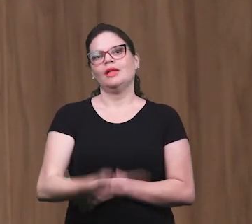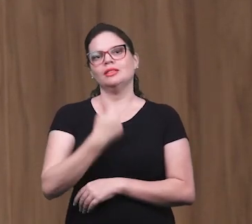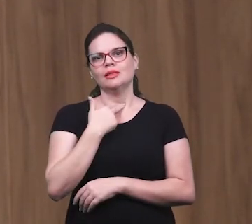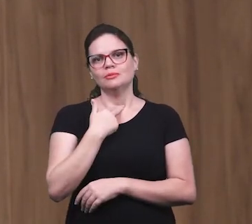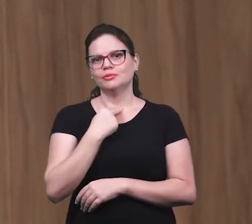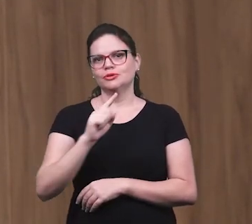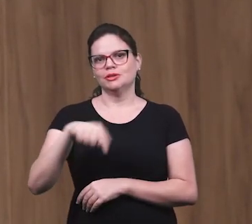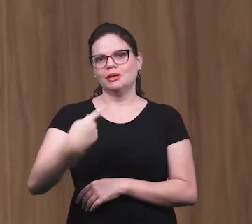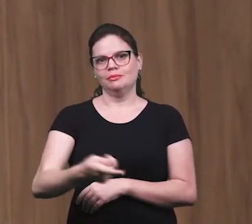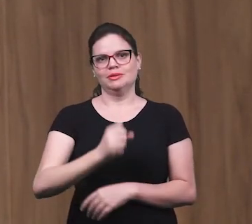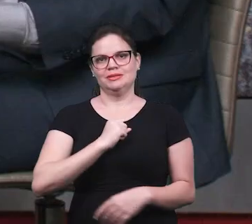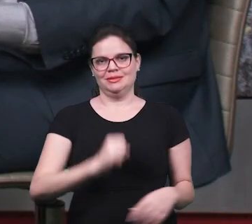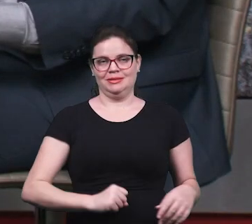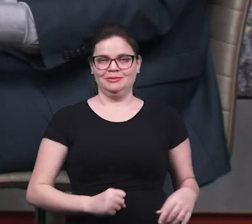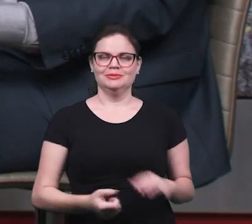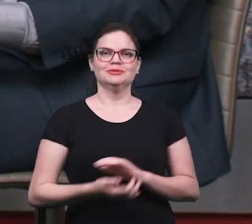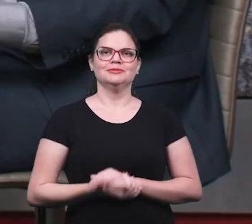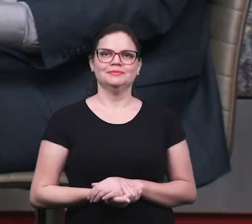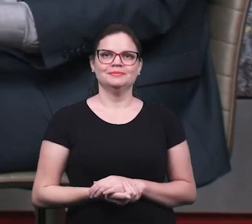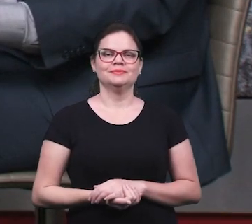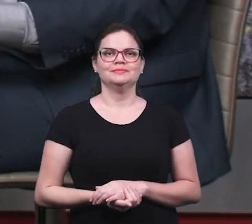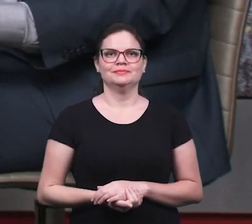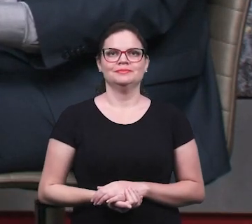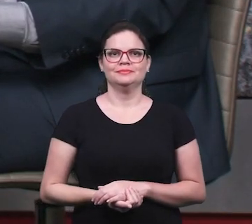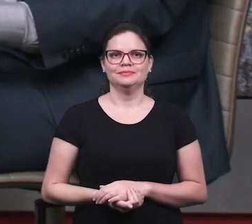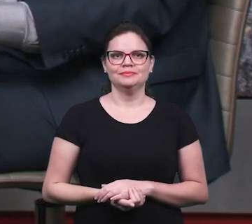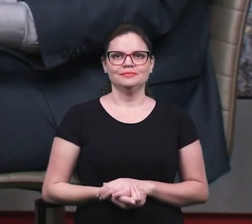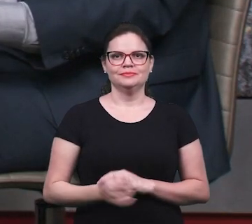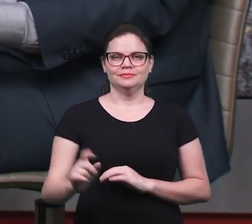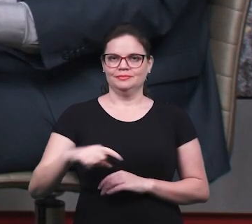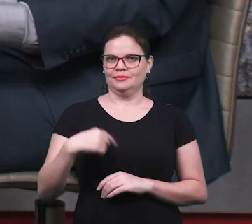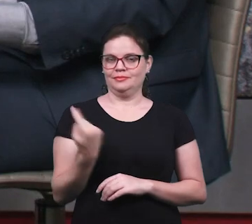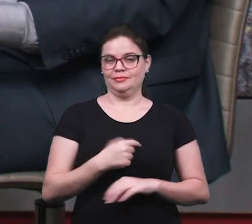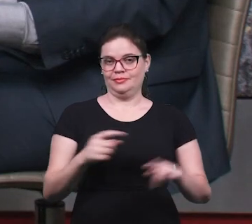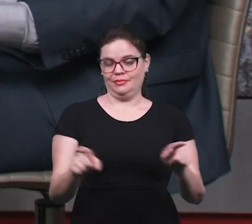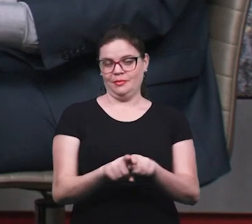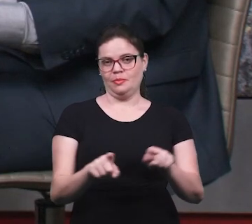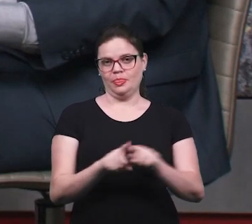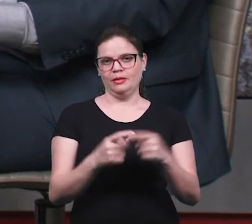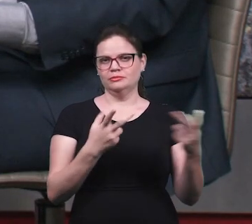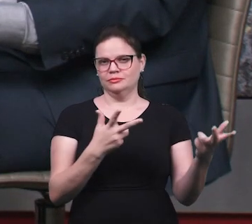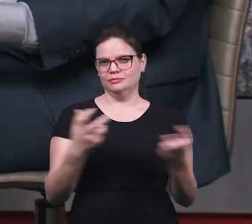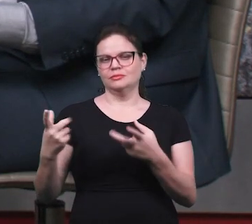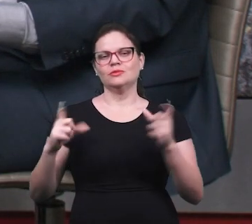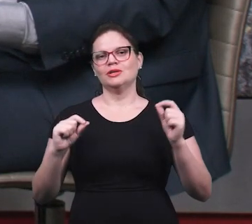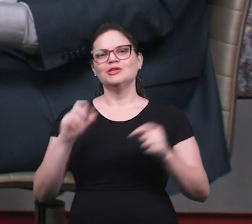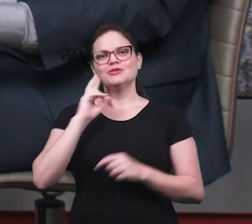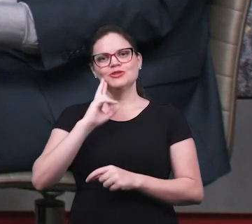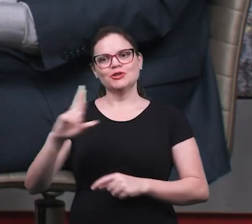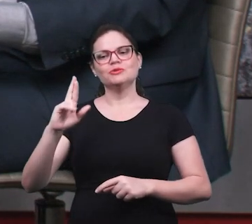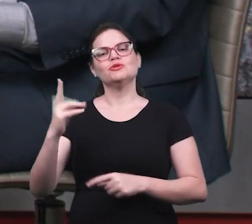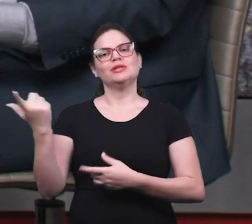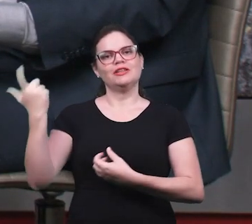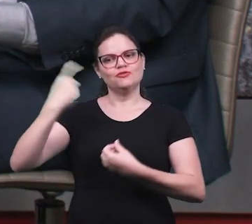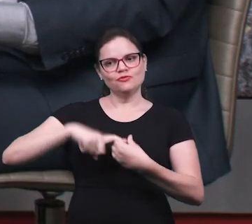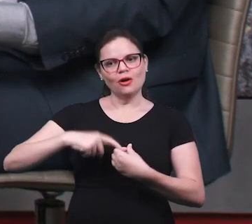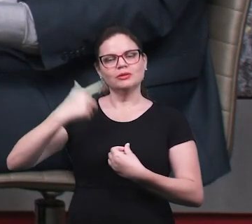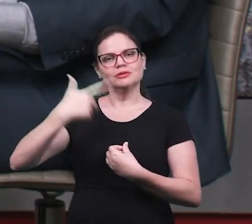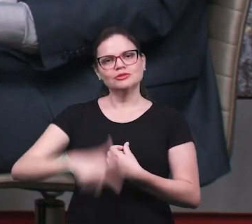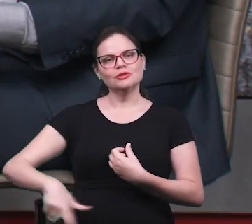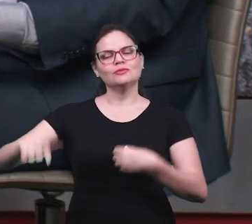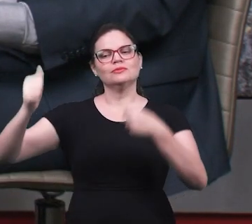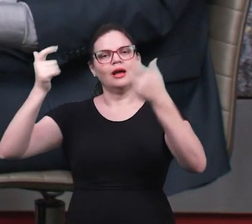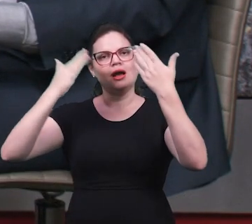vida dele seguisse, né? E hoje nós vemos assim, que o Senhor restitui a nossa vida, né? O Senhor abre os